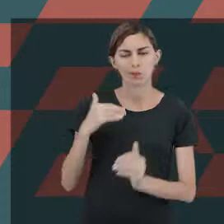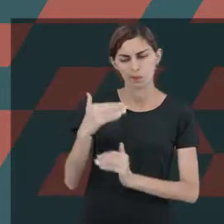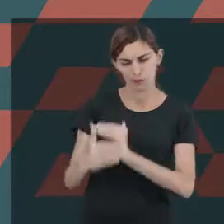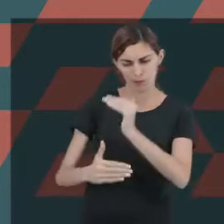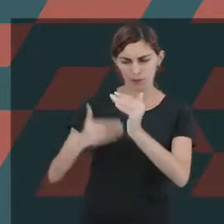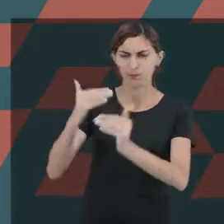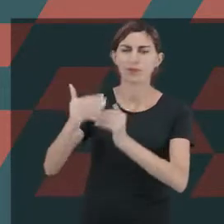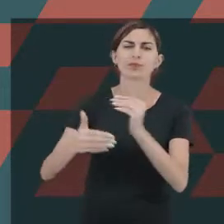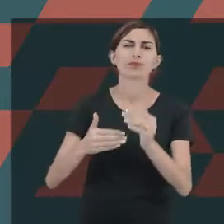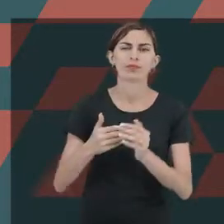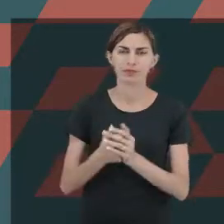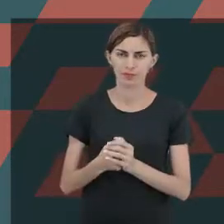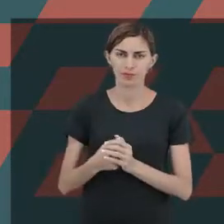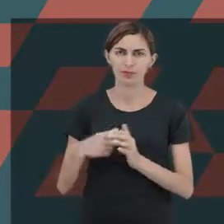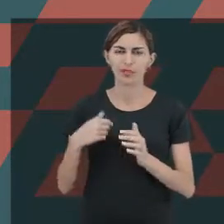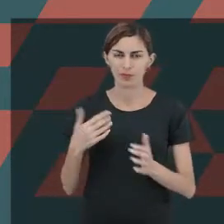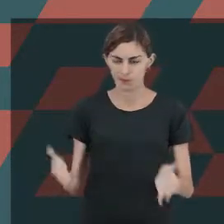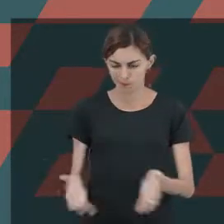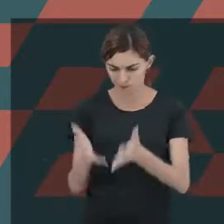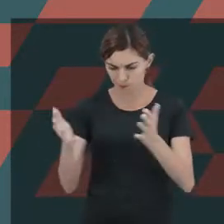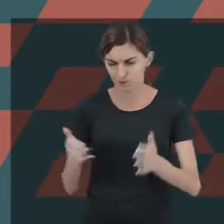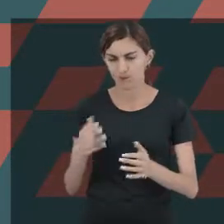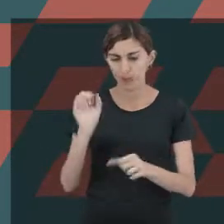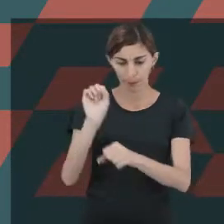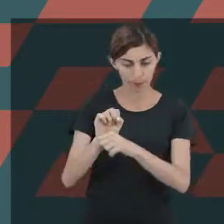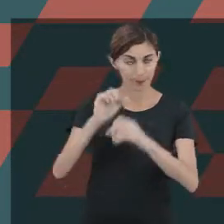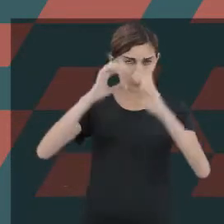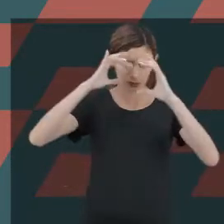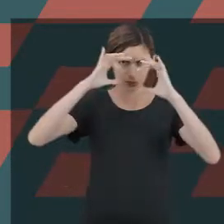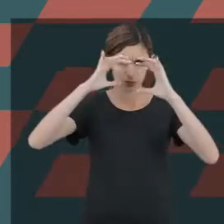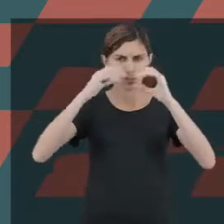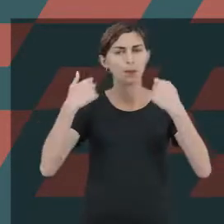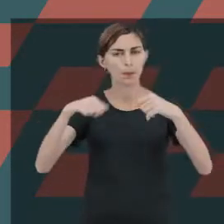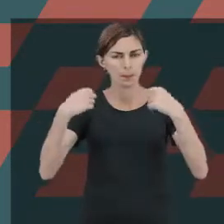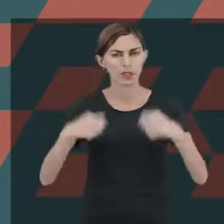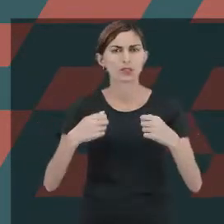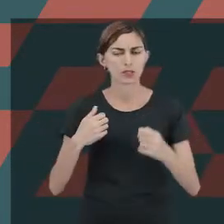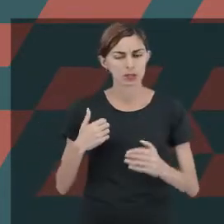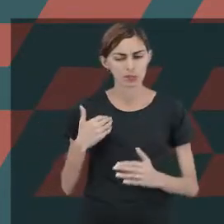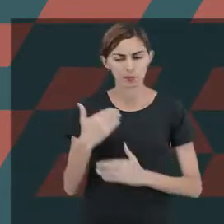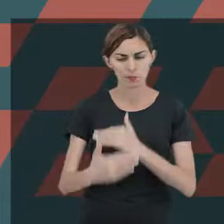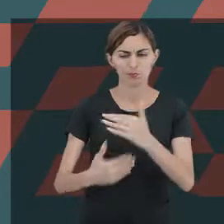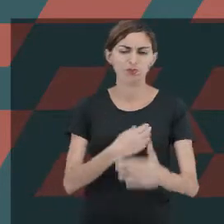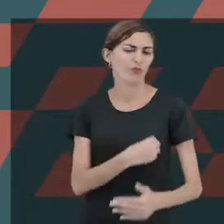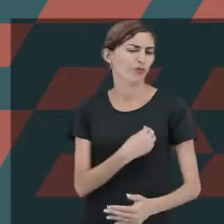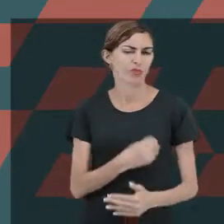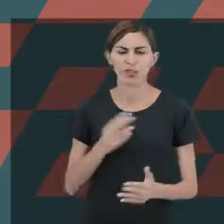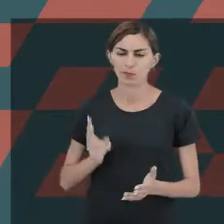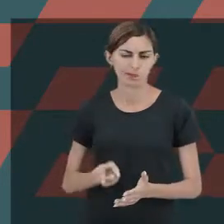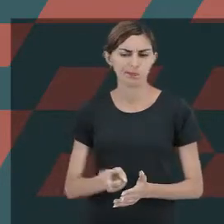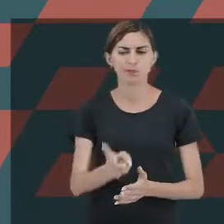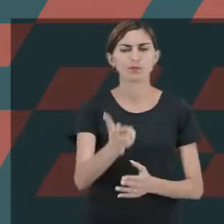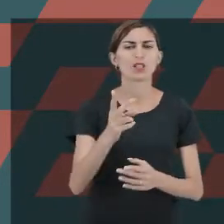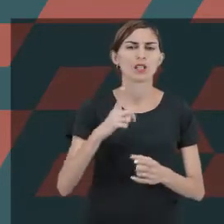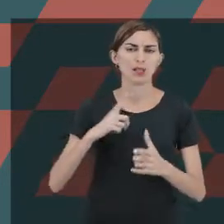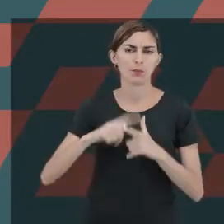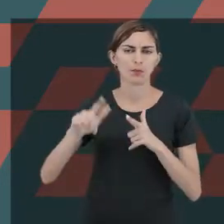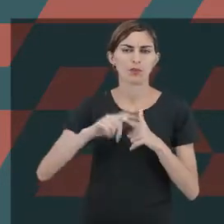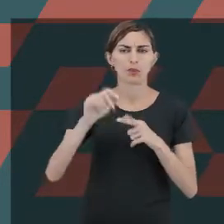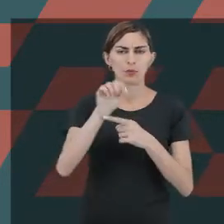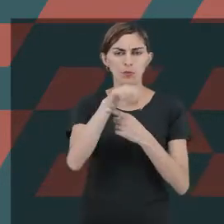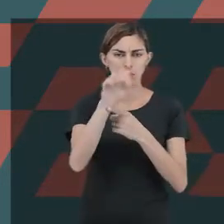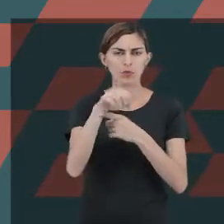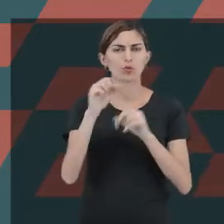inclusive naquela classificação de níveis da paralisia cerebral, mas ele precisa de uma manutenção para o resto da vida, porque a criança que tem comprometimento motor, ela